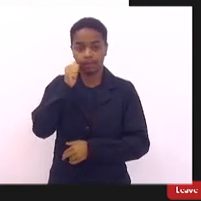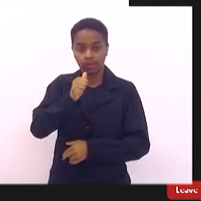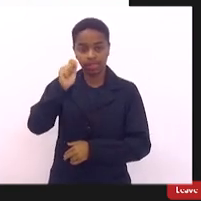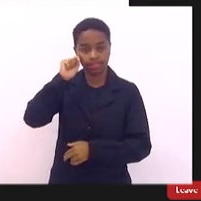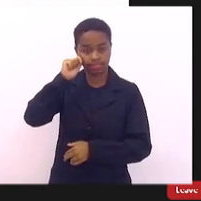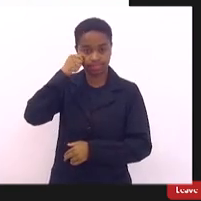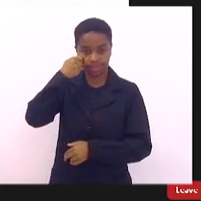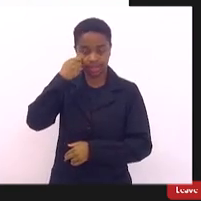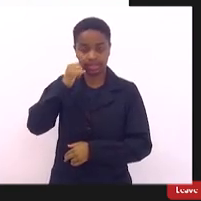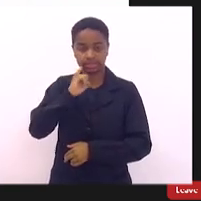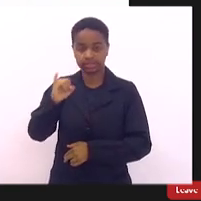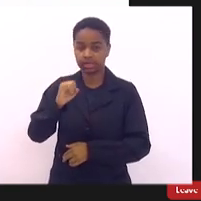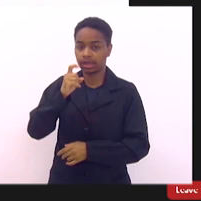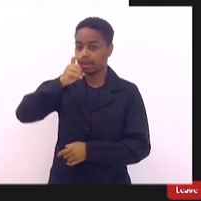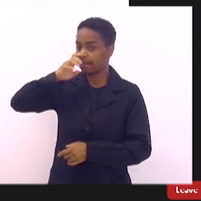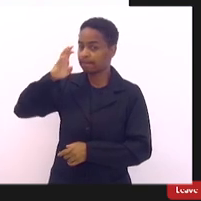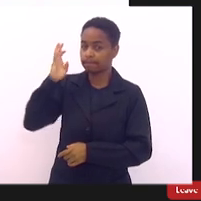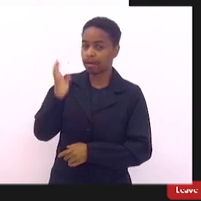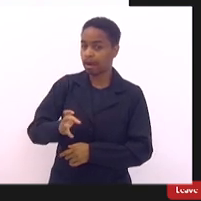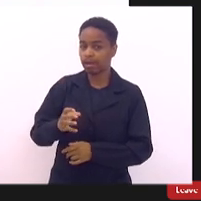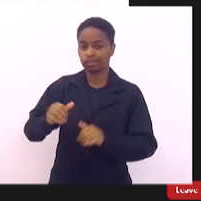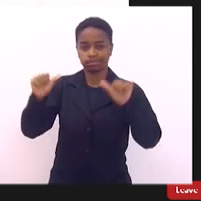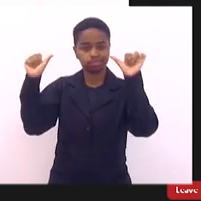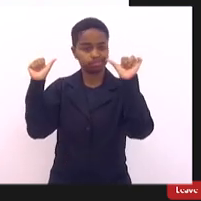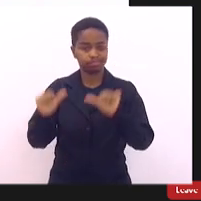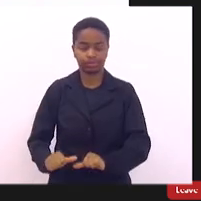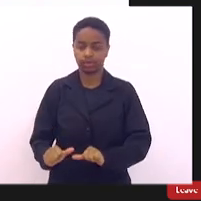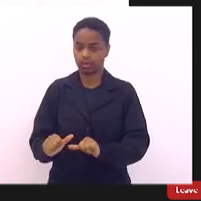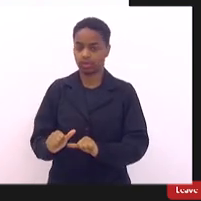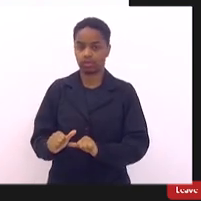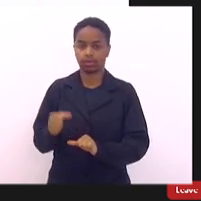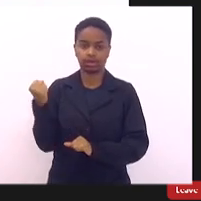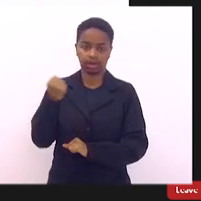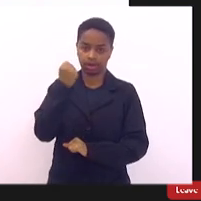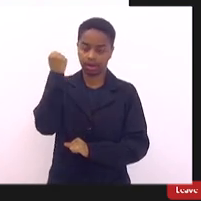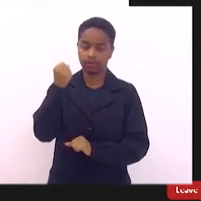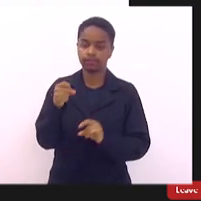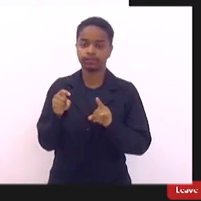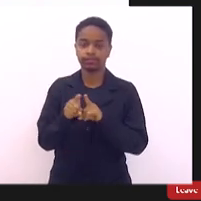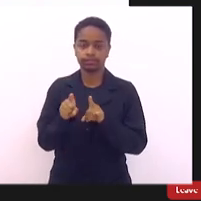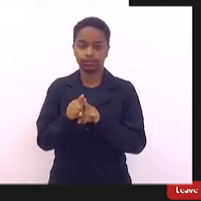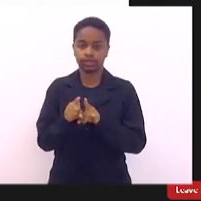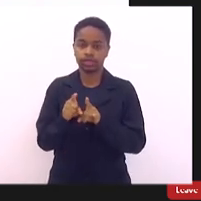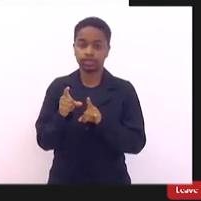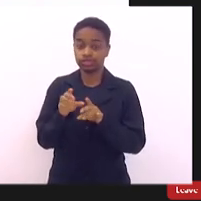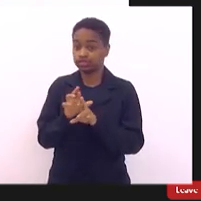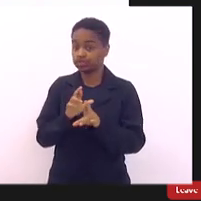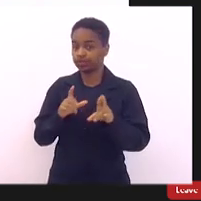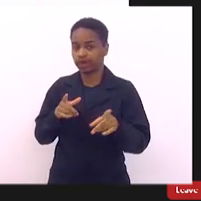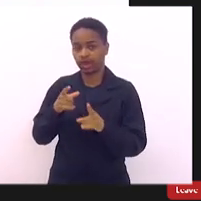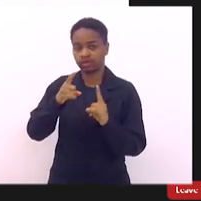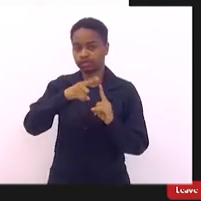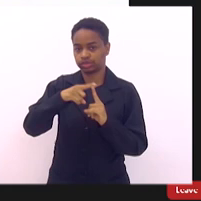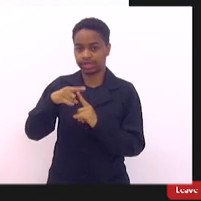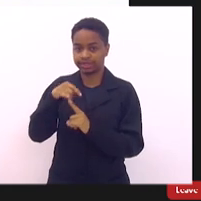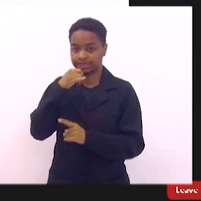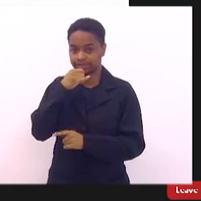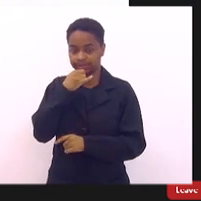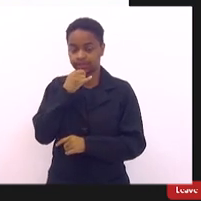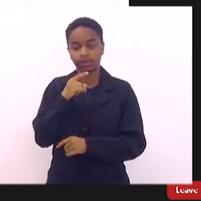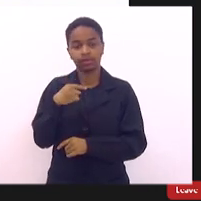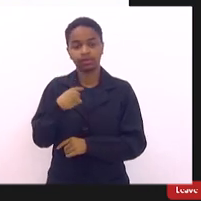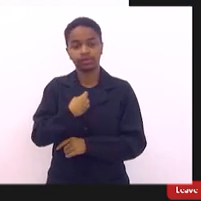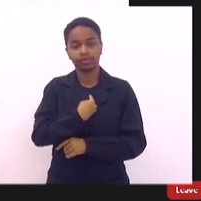sofrendo ataques ainda mais agressivos, de uma qualidade diferente. Então, por exemplo, uma coisa que a